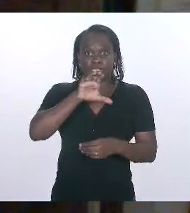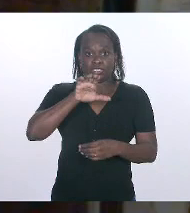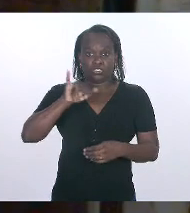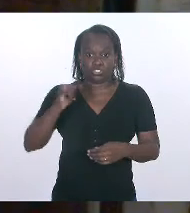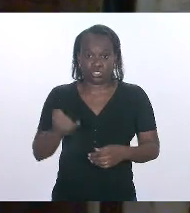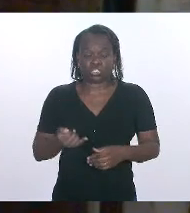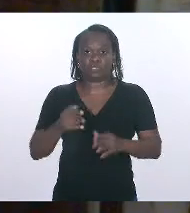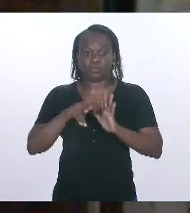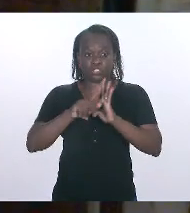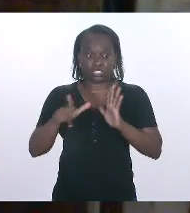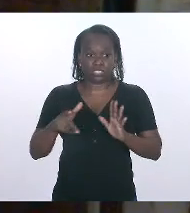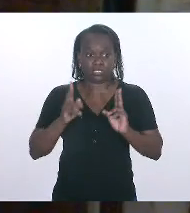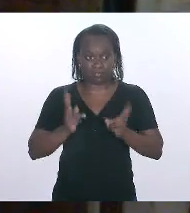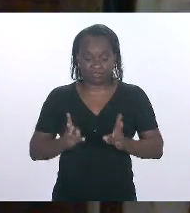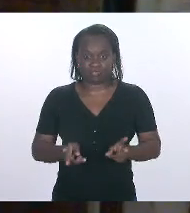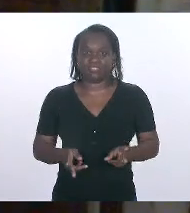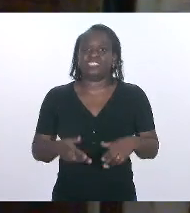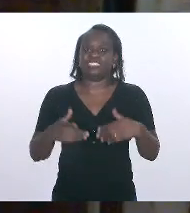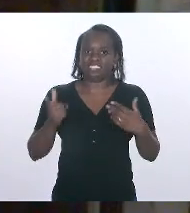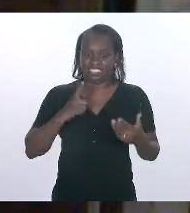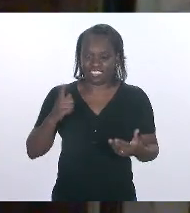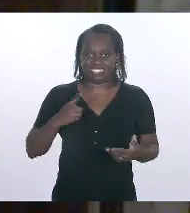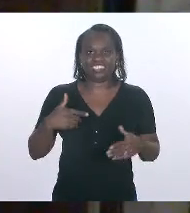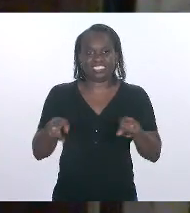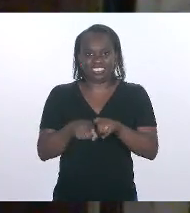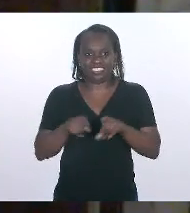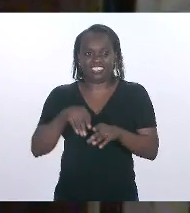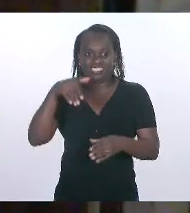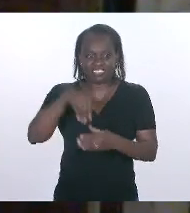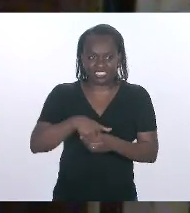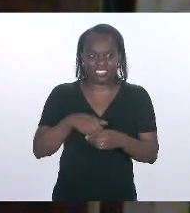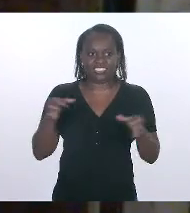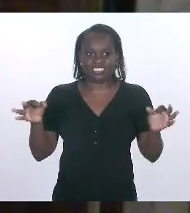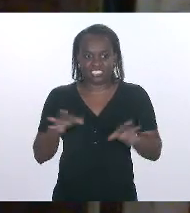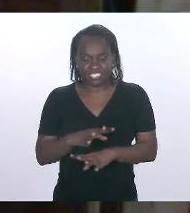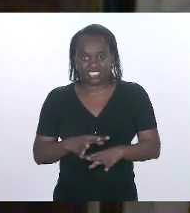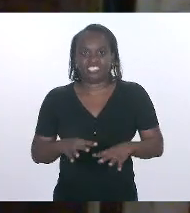está o projeto, eu já também tenho um voto pronto pela